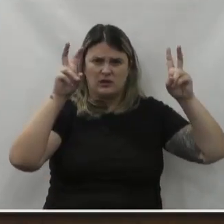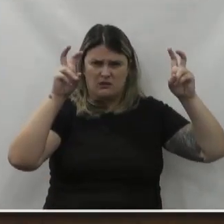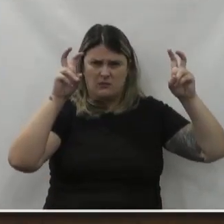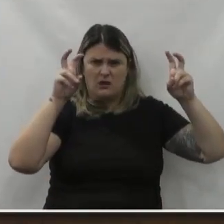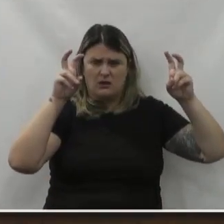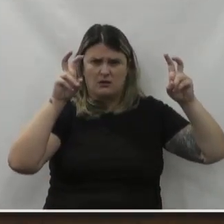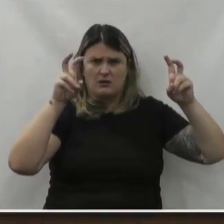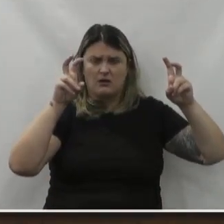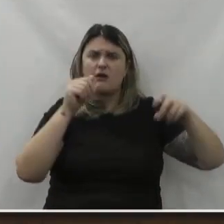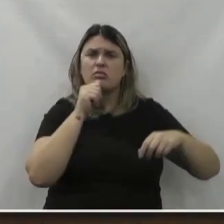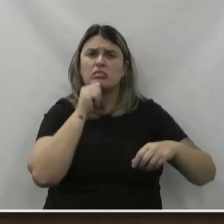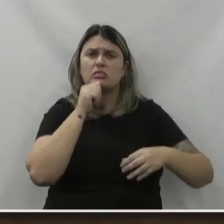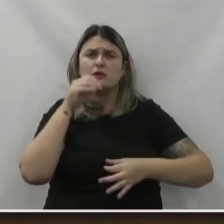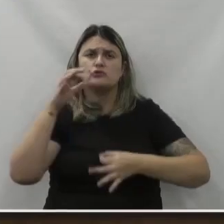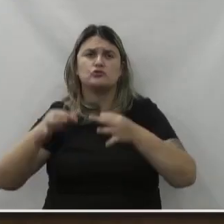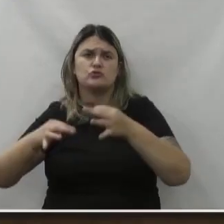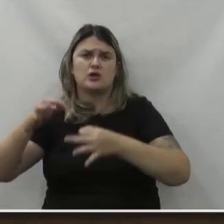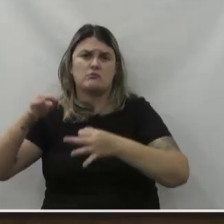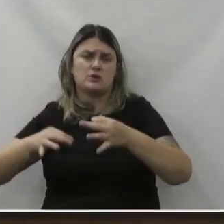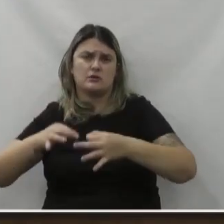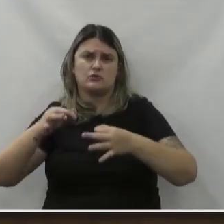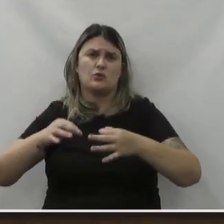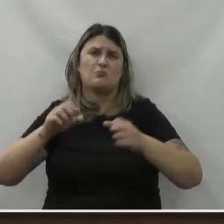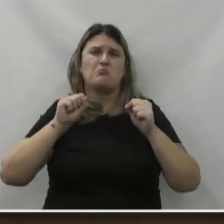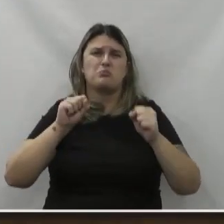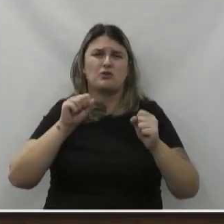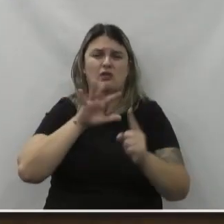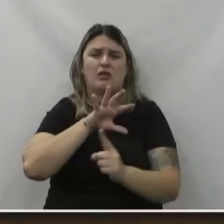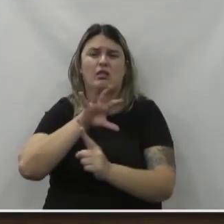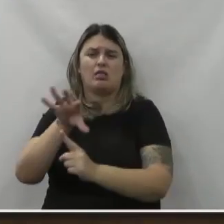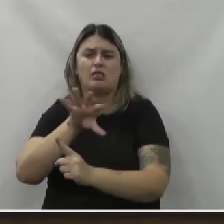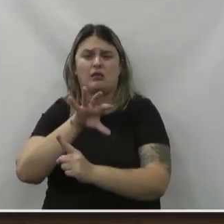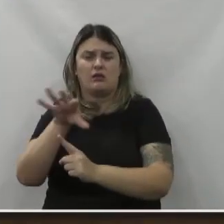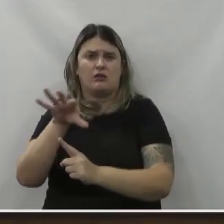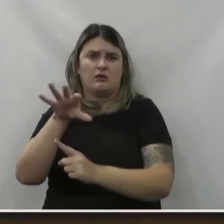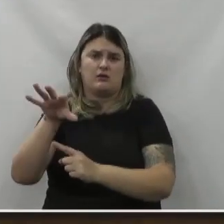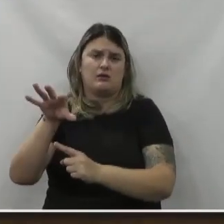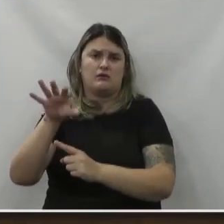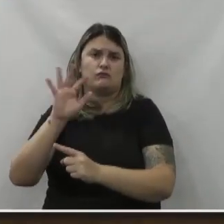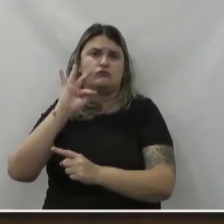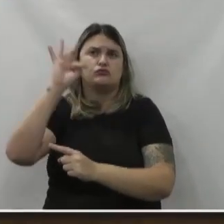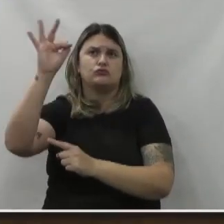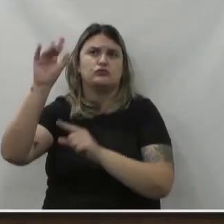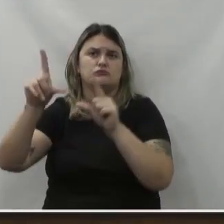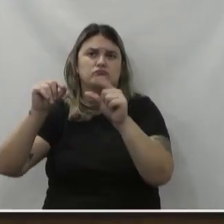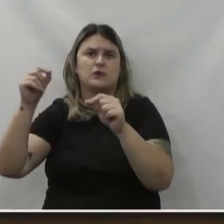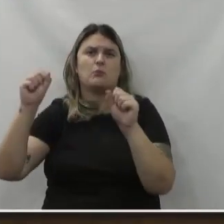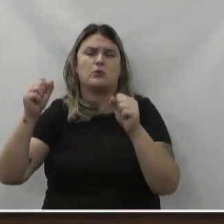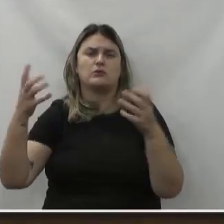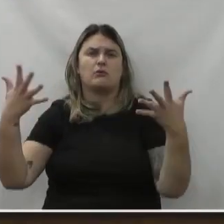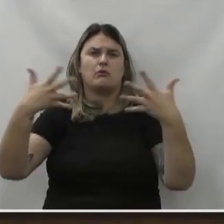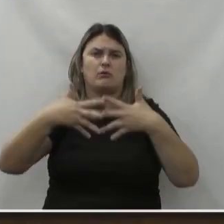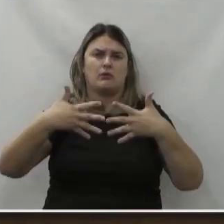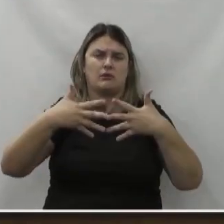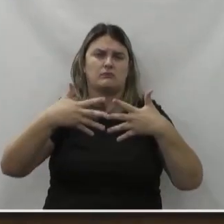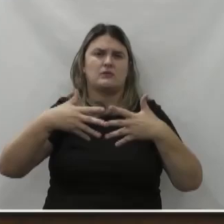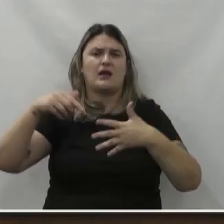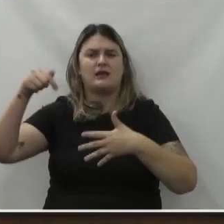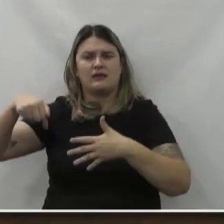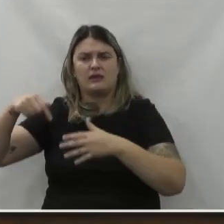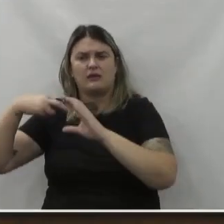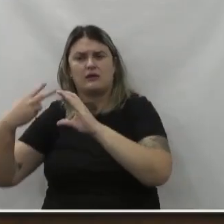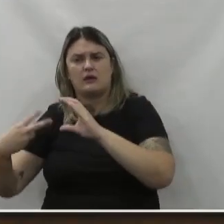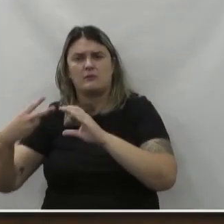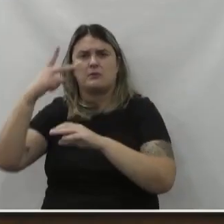sendo julgado, pode interferir em decisões judiciais e criar conflitos entre poderes.